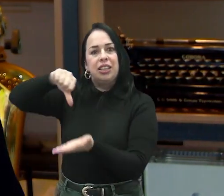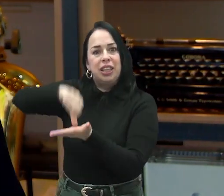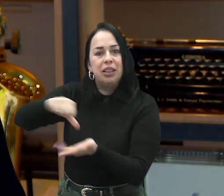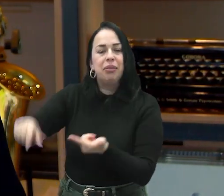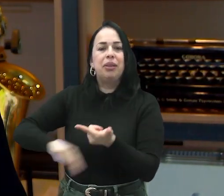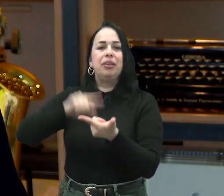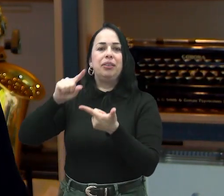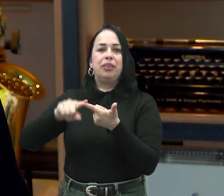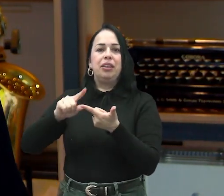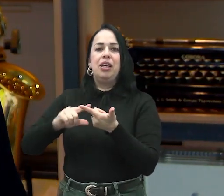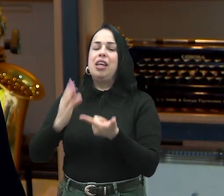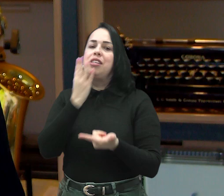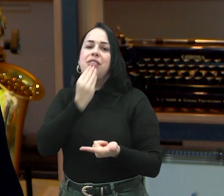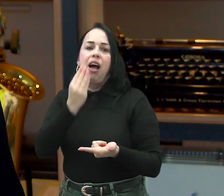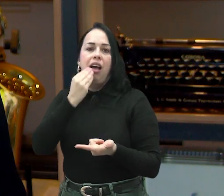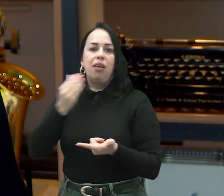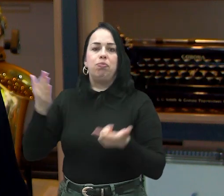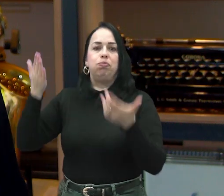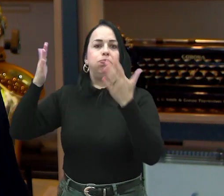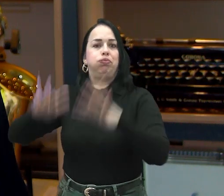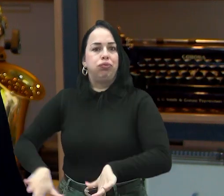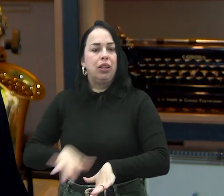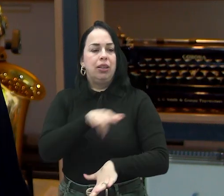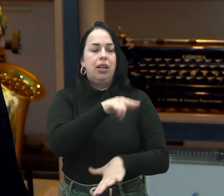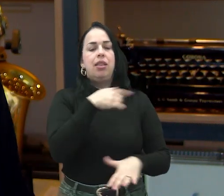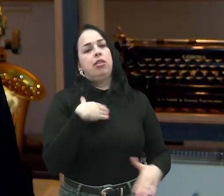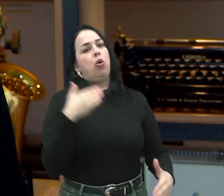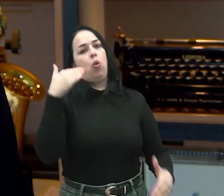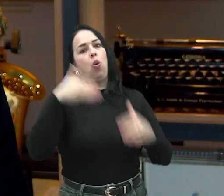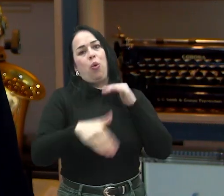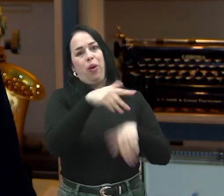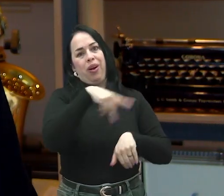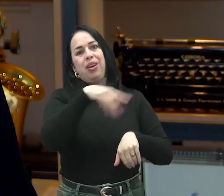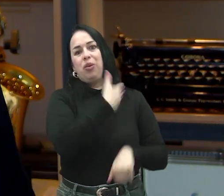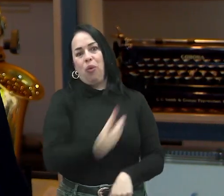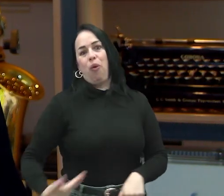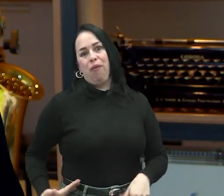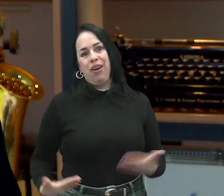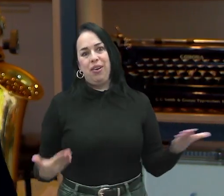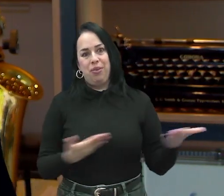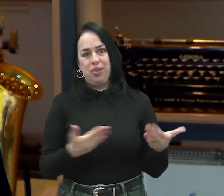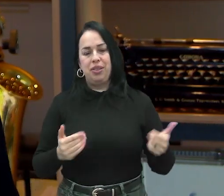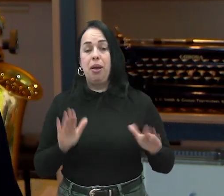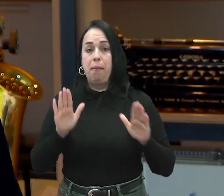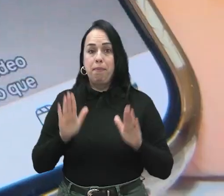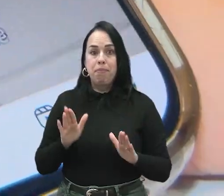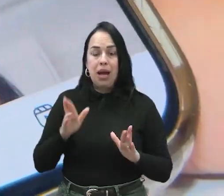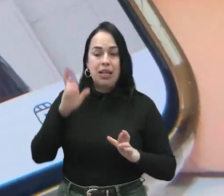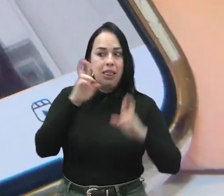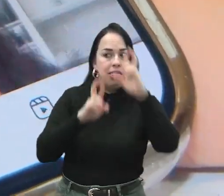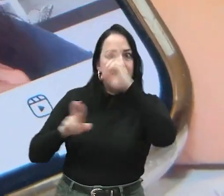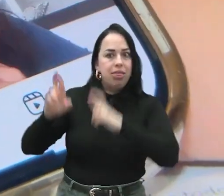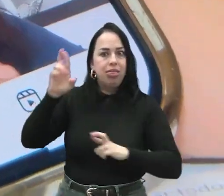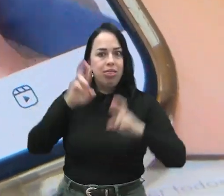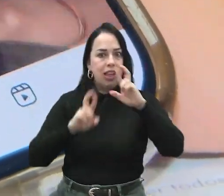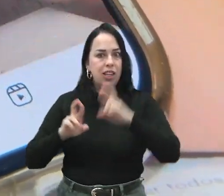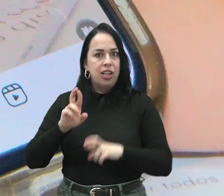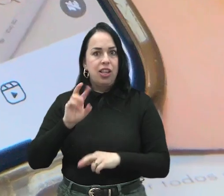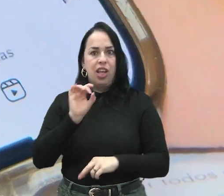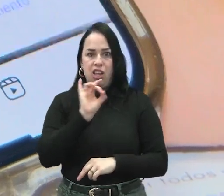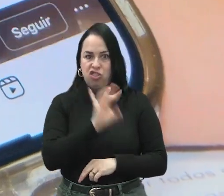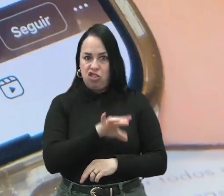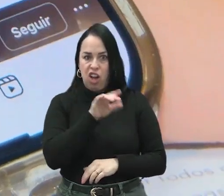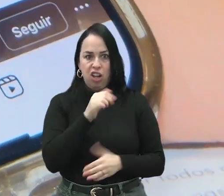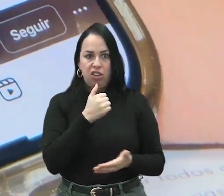Irã ou abaixo Israel. Isso, sem entrar no mérito, vai contra o pensamento do governo atual. Mas o